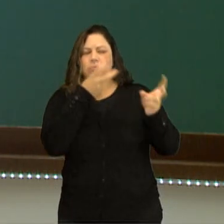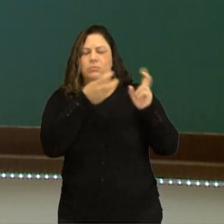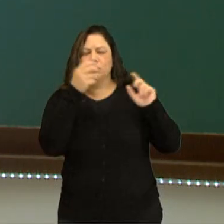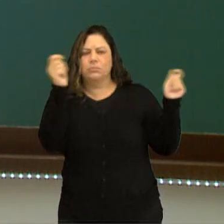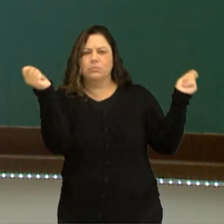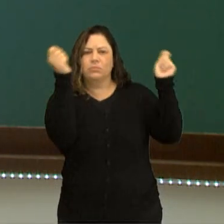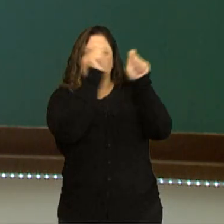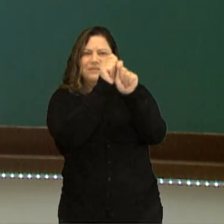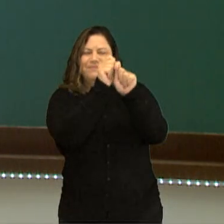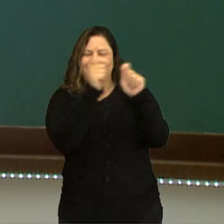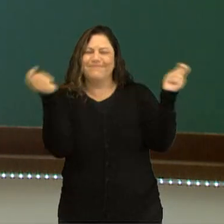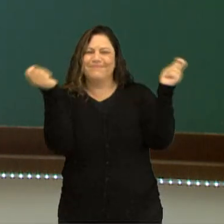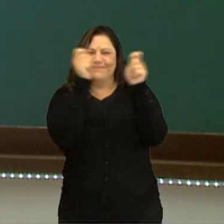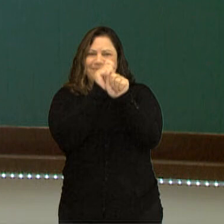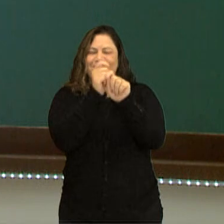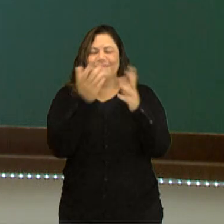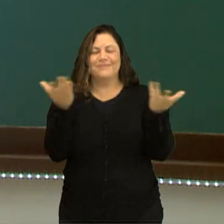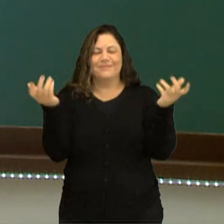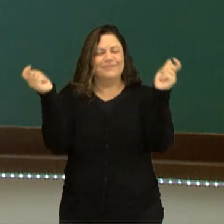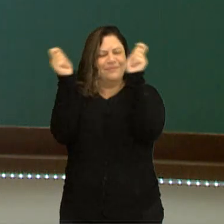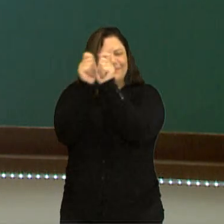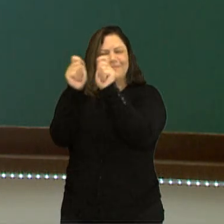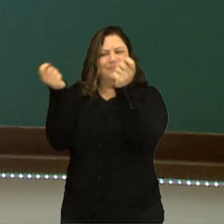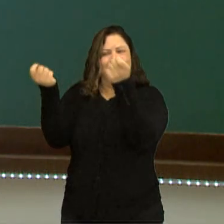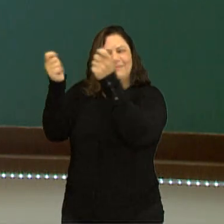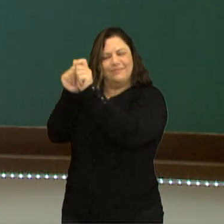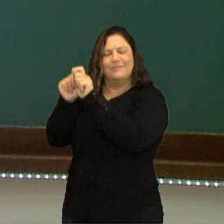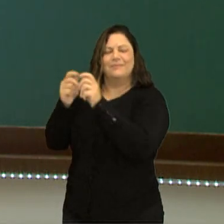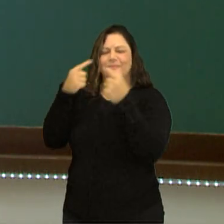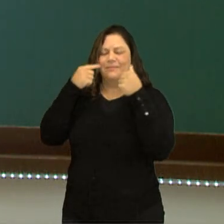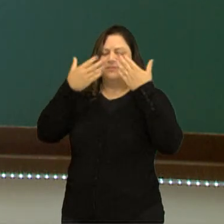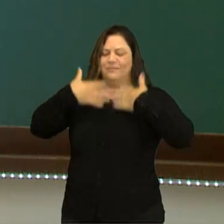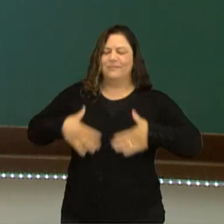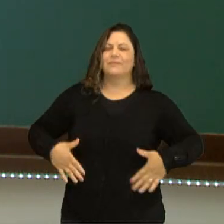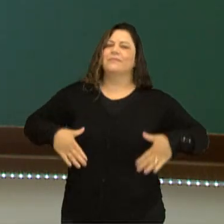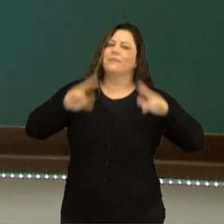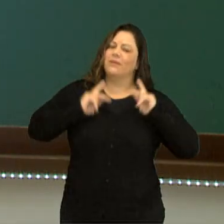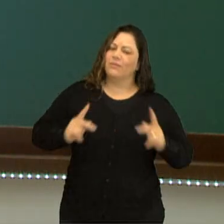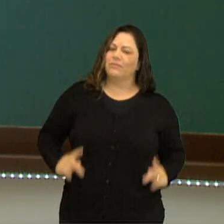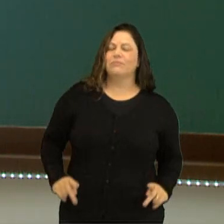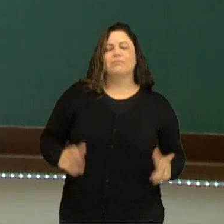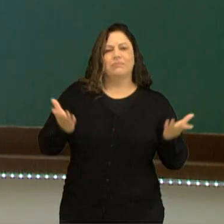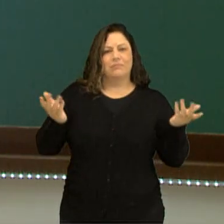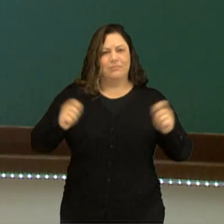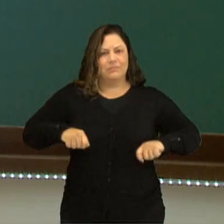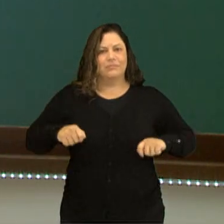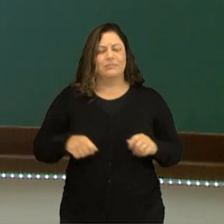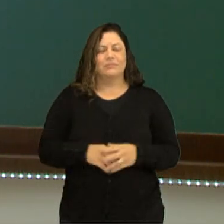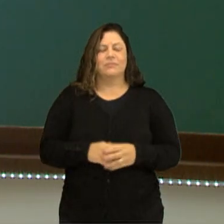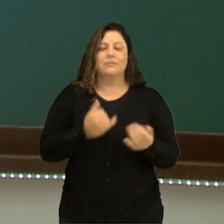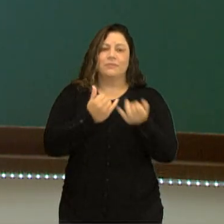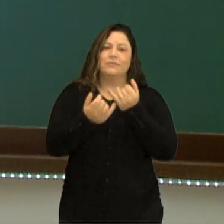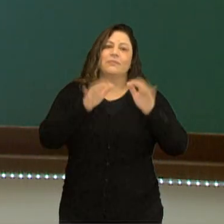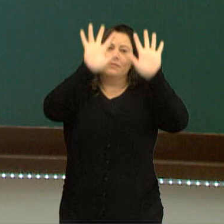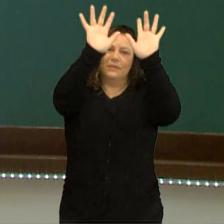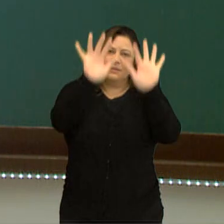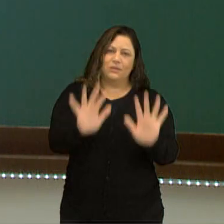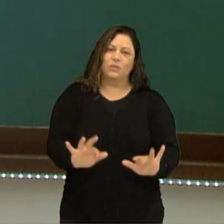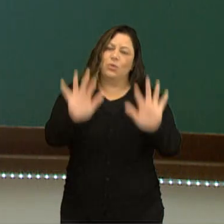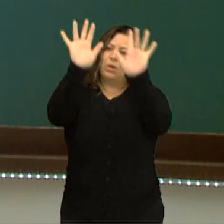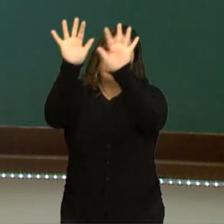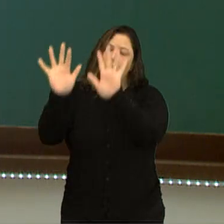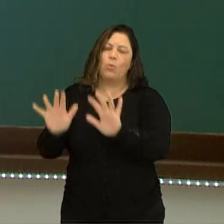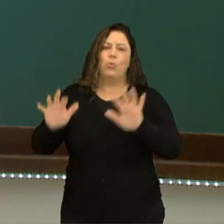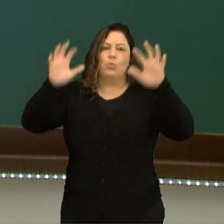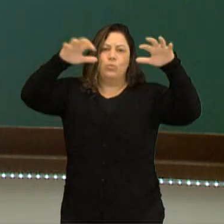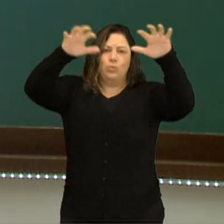mais conforto para quem está dentro da casa. Da mesma forma, o eu lírico encara isso com a chuva, que a chuva também o protege